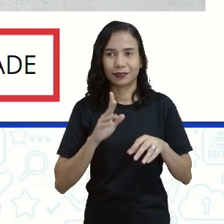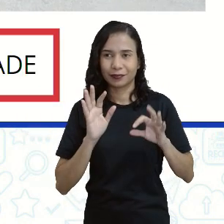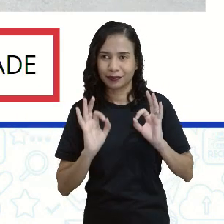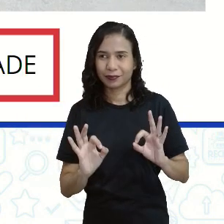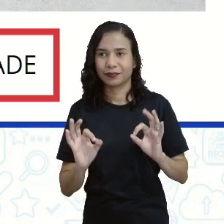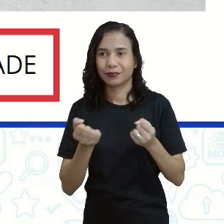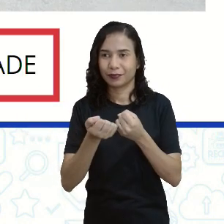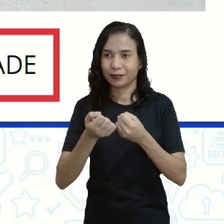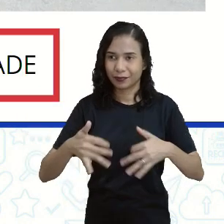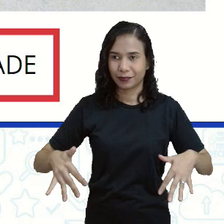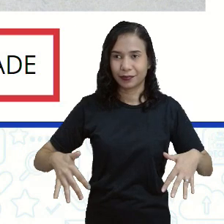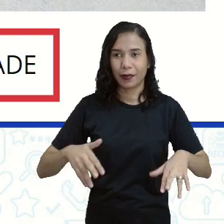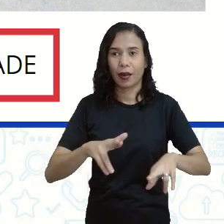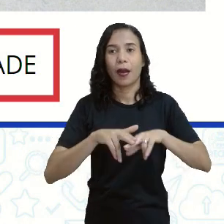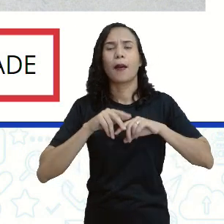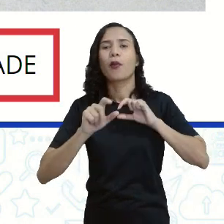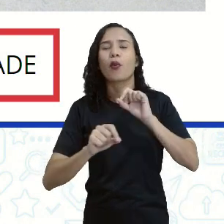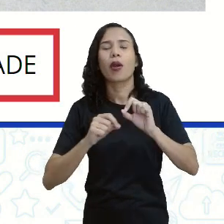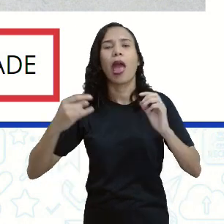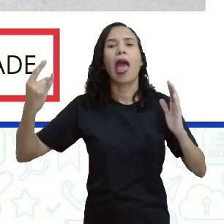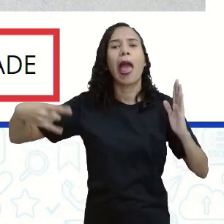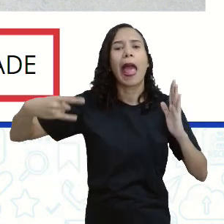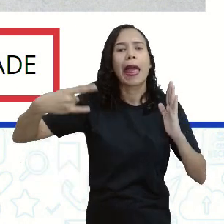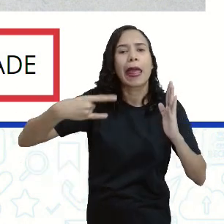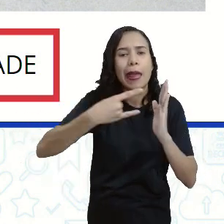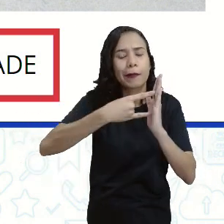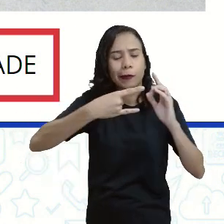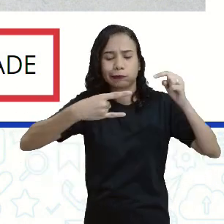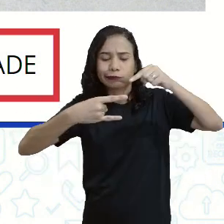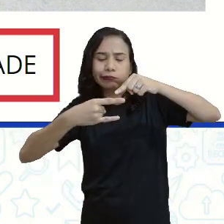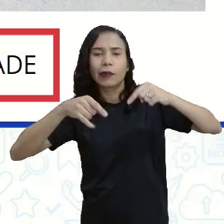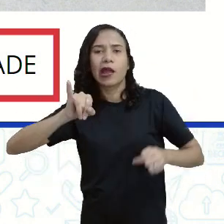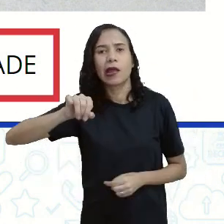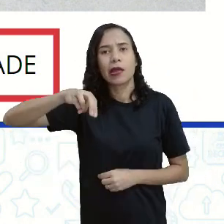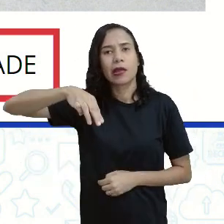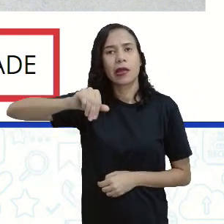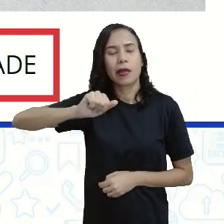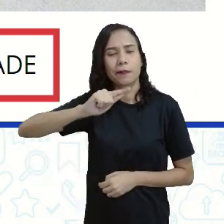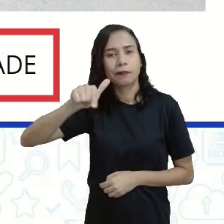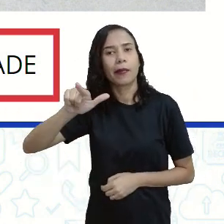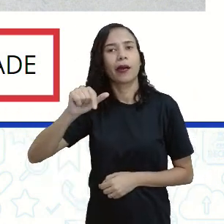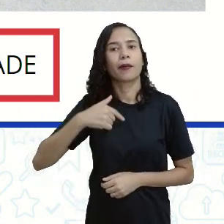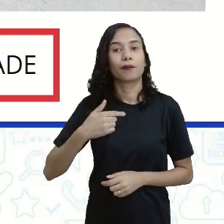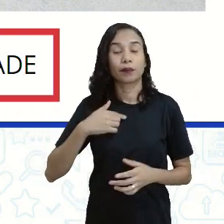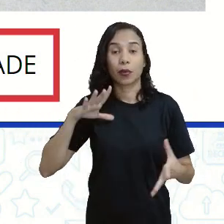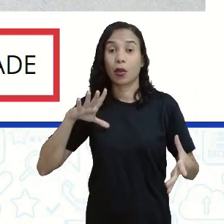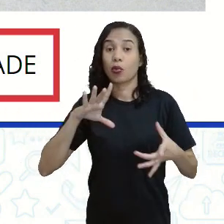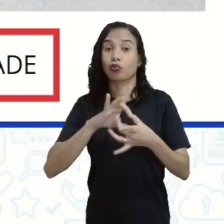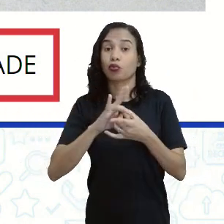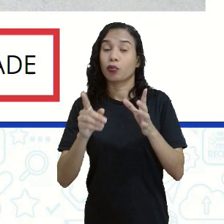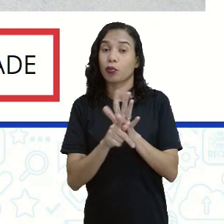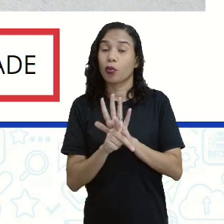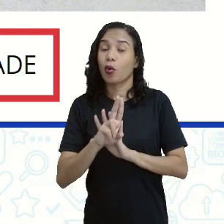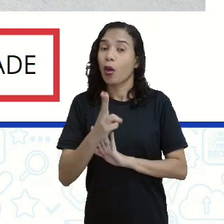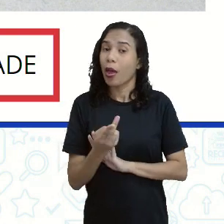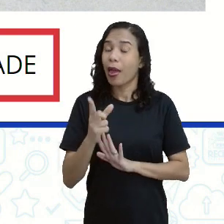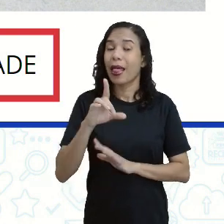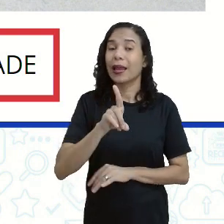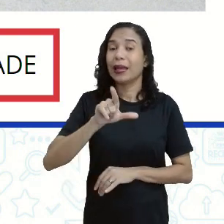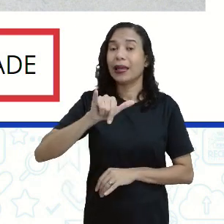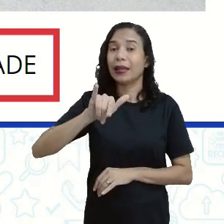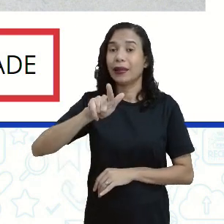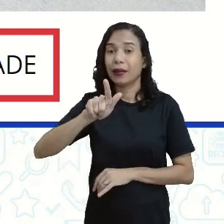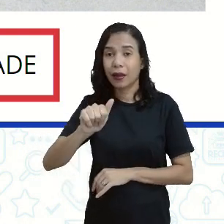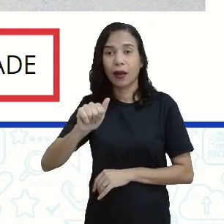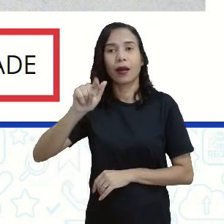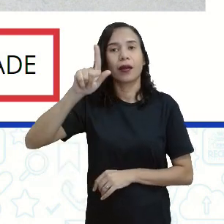magnetismo natural. E os ímãs, olha só, os ímãs, eles vão atrair alguns metais ou ligas metálicas, ou seja, a liga,